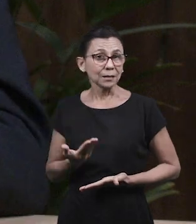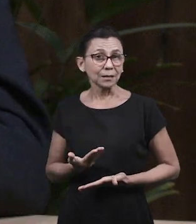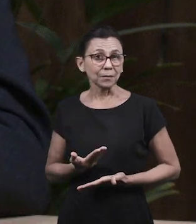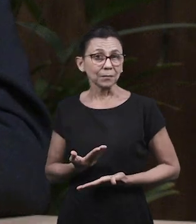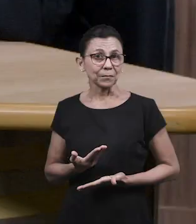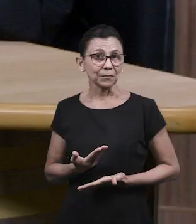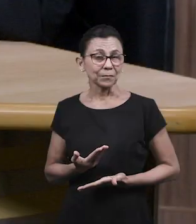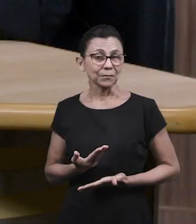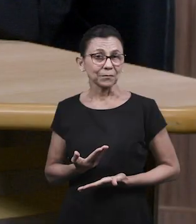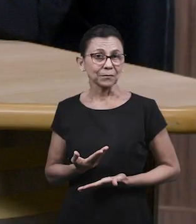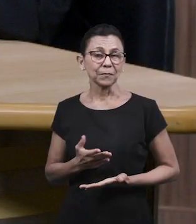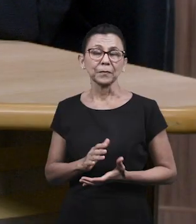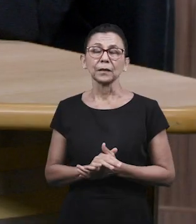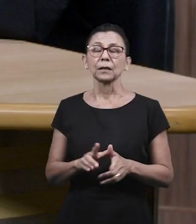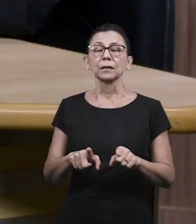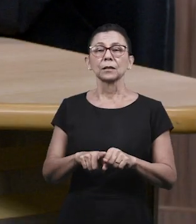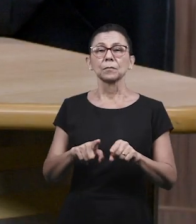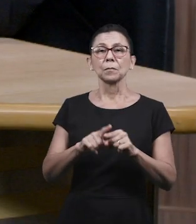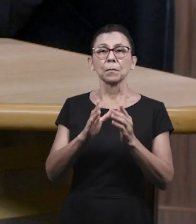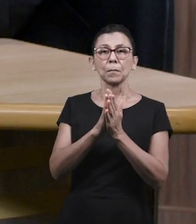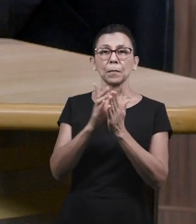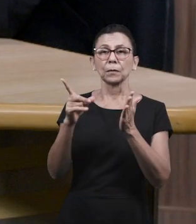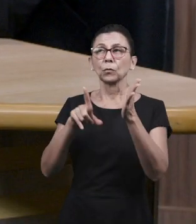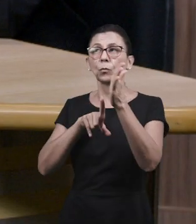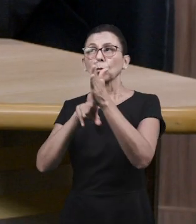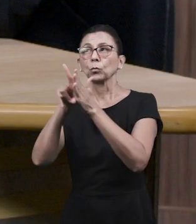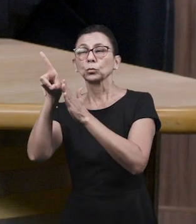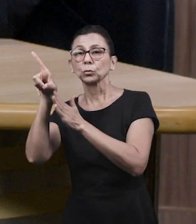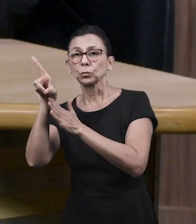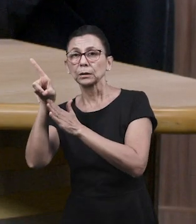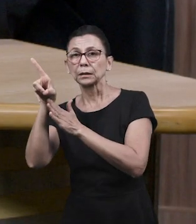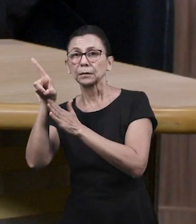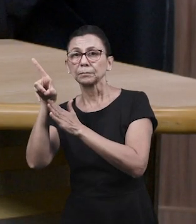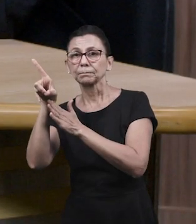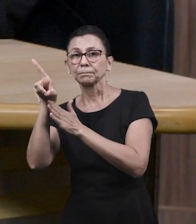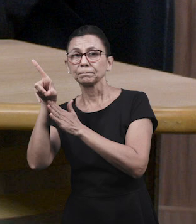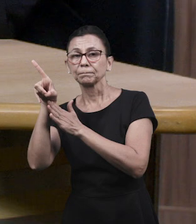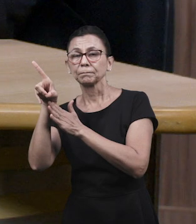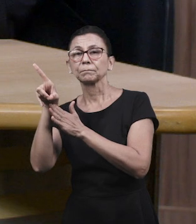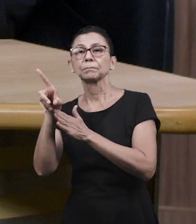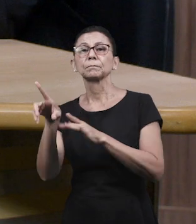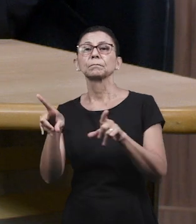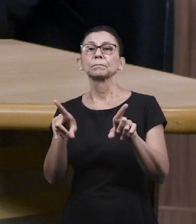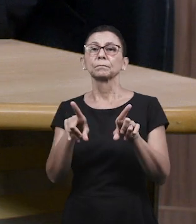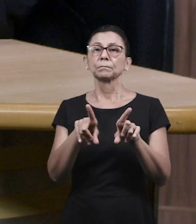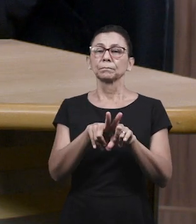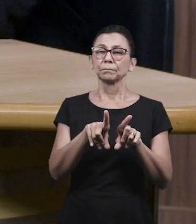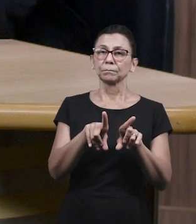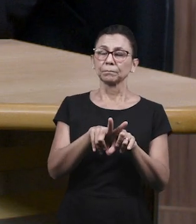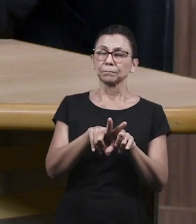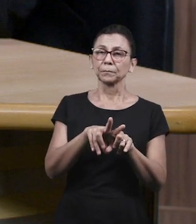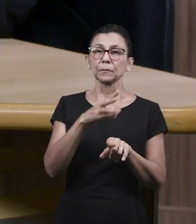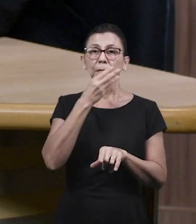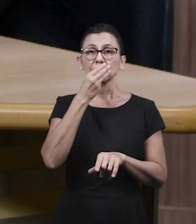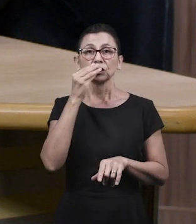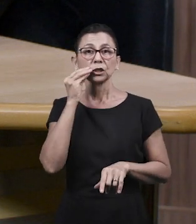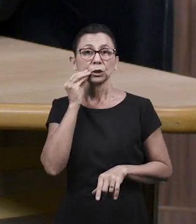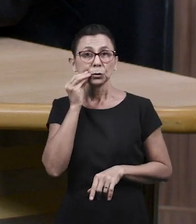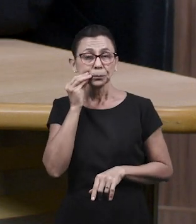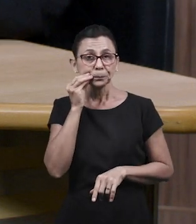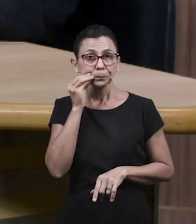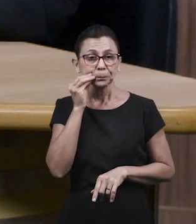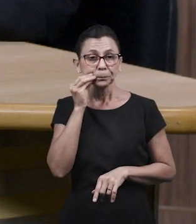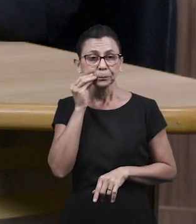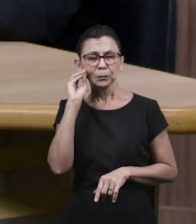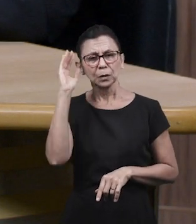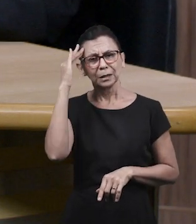A palavra, consulta a palavra. Nós estamos falando de jejum, só vai entender o jejum quem tiver experiência com